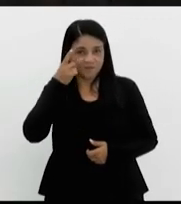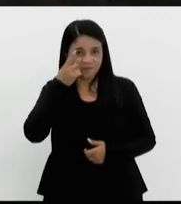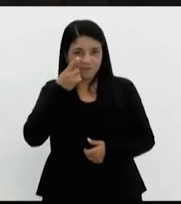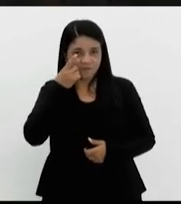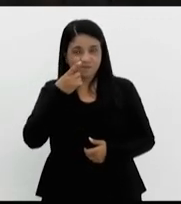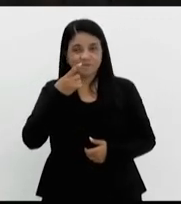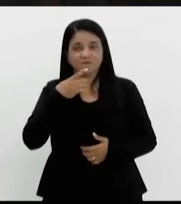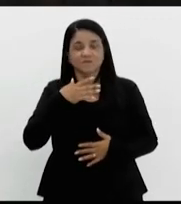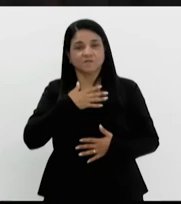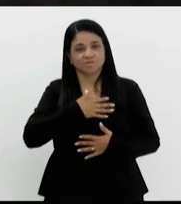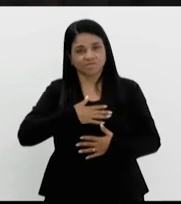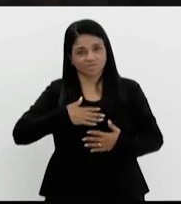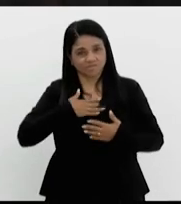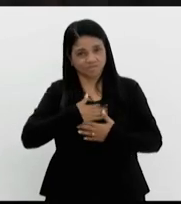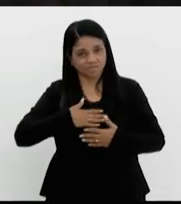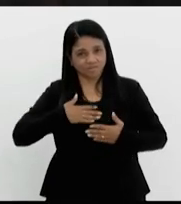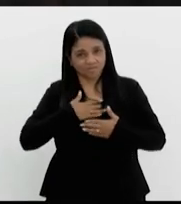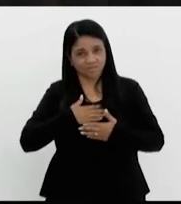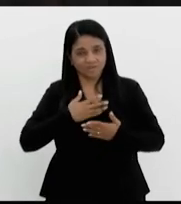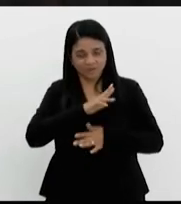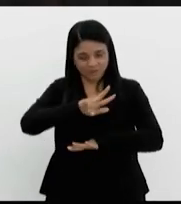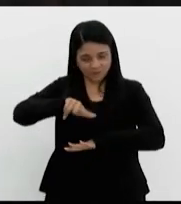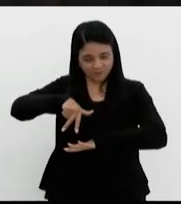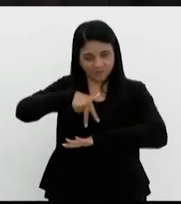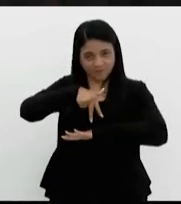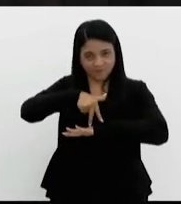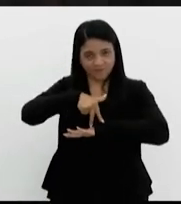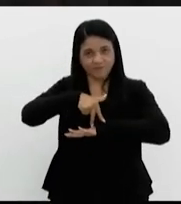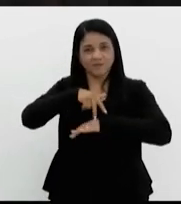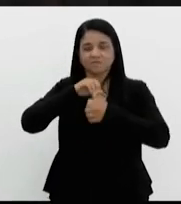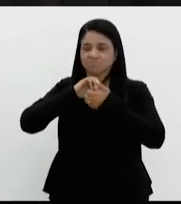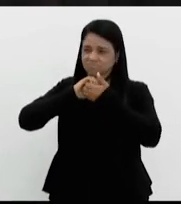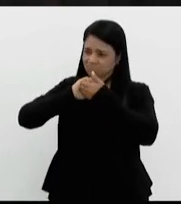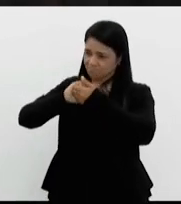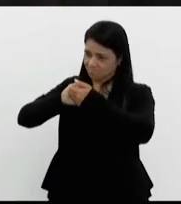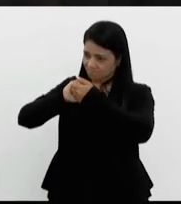um privilégio, um prazer estar aqui. Quero saudar também.